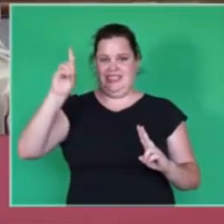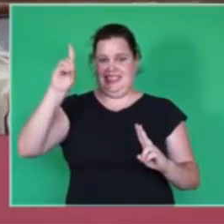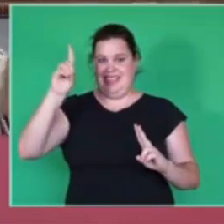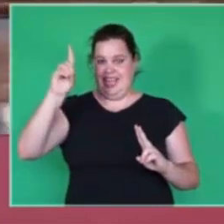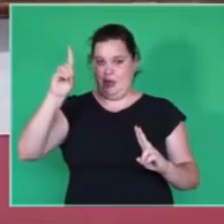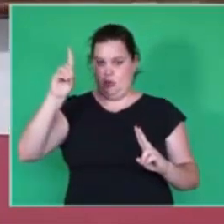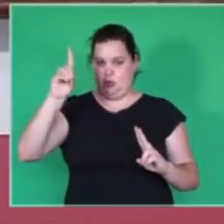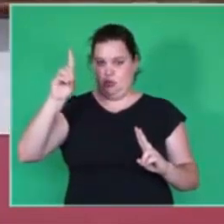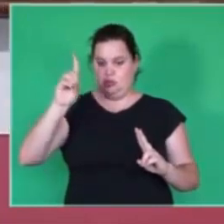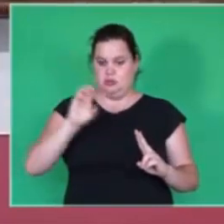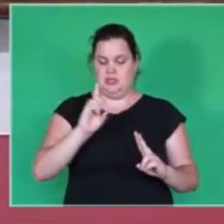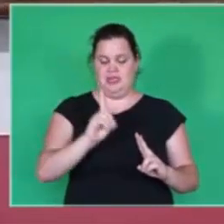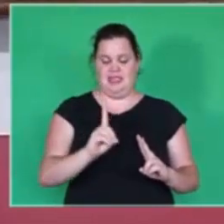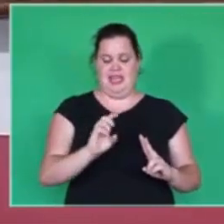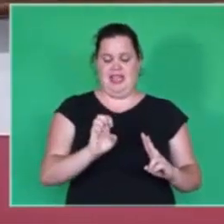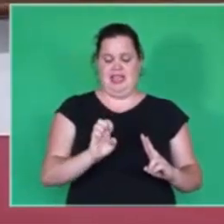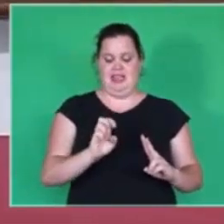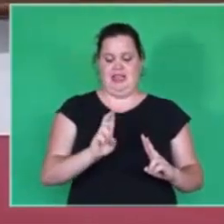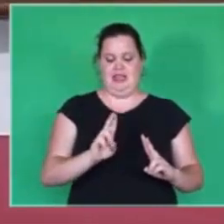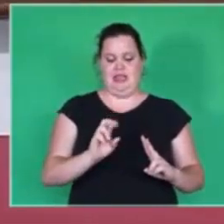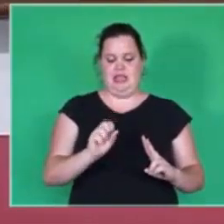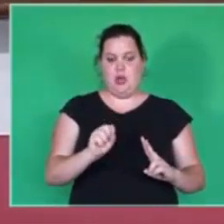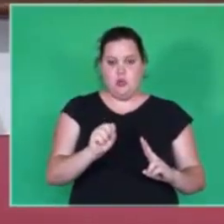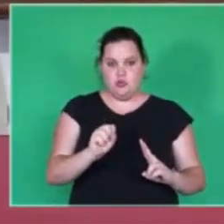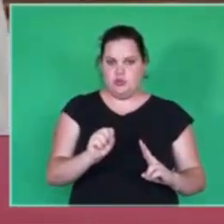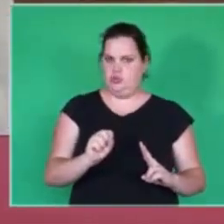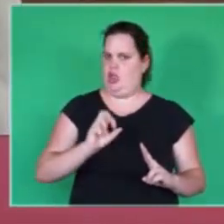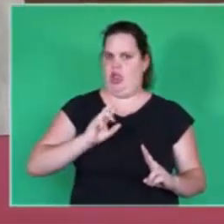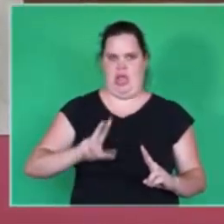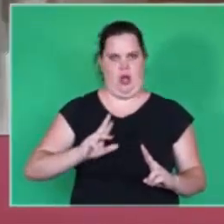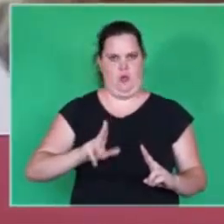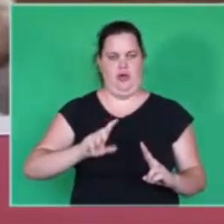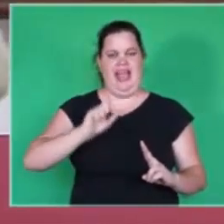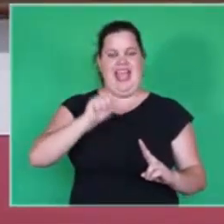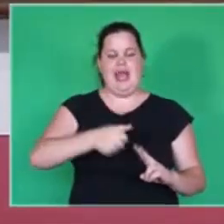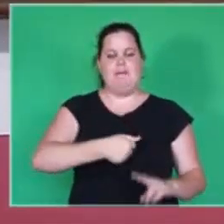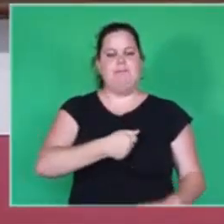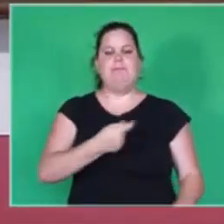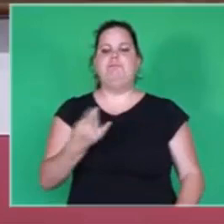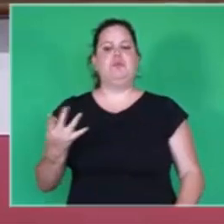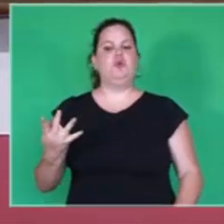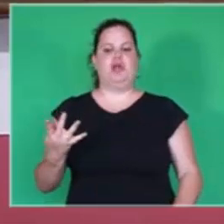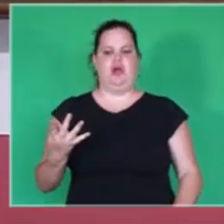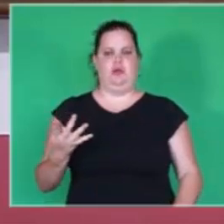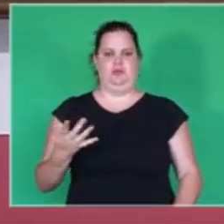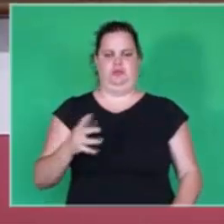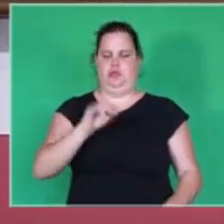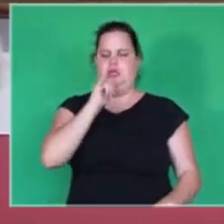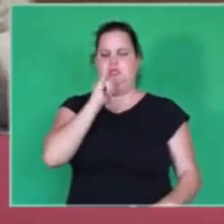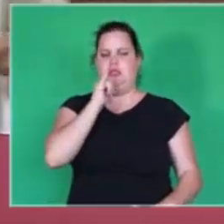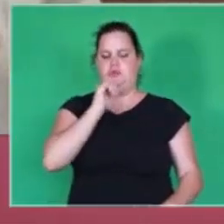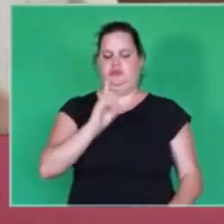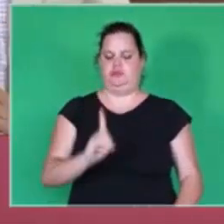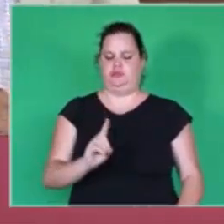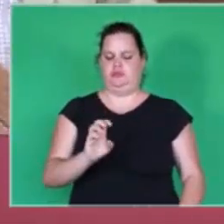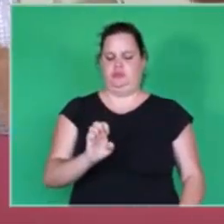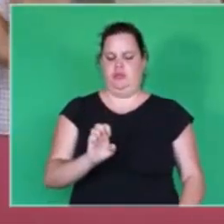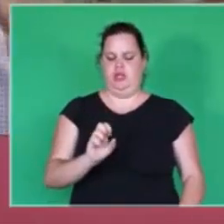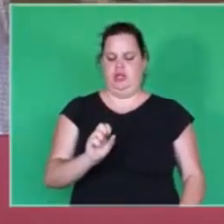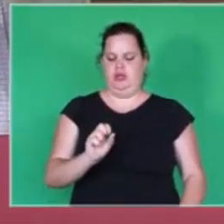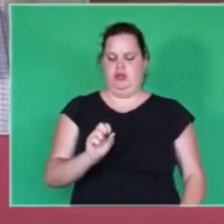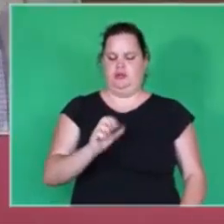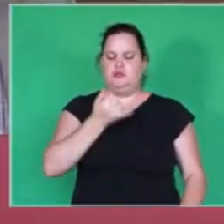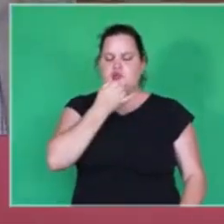plural. Por quê? A mística, dali dos gregos, era um Deus para cada coisa. Então, Deus estava no